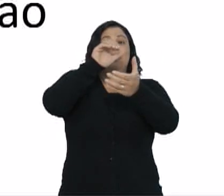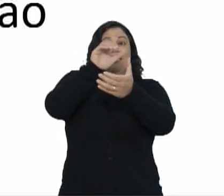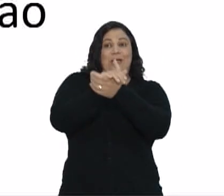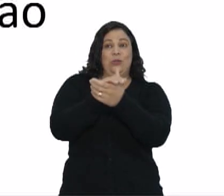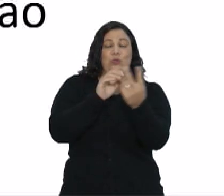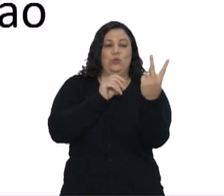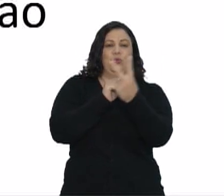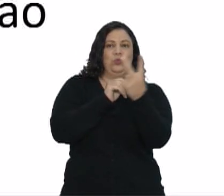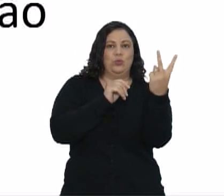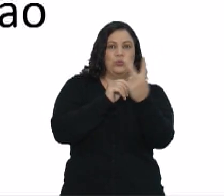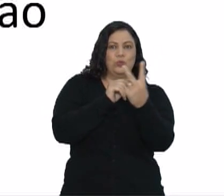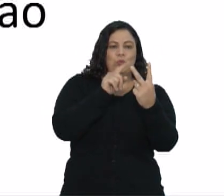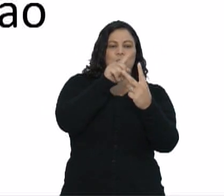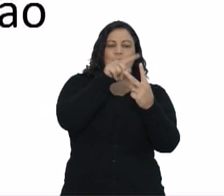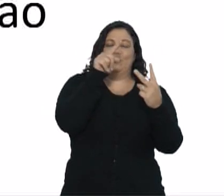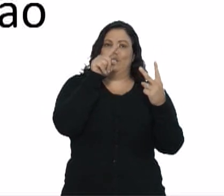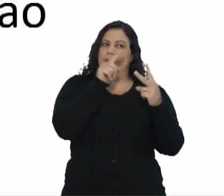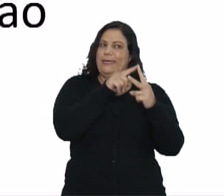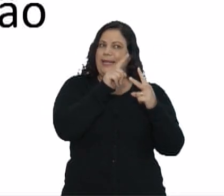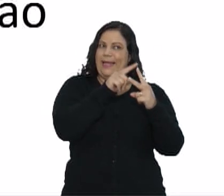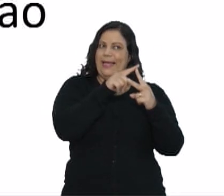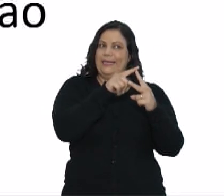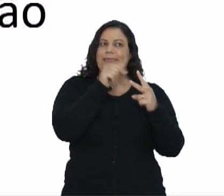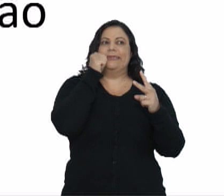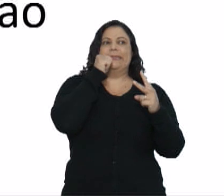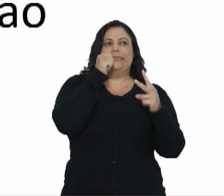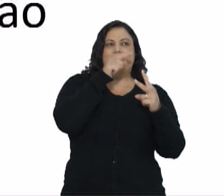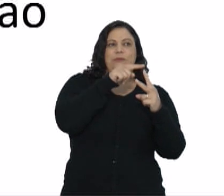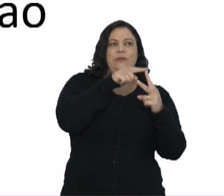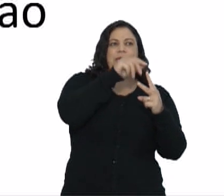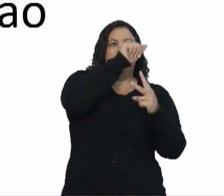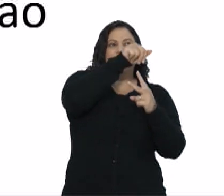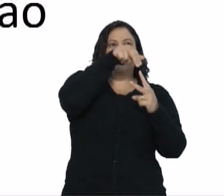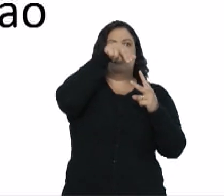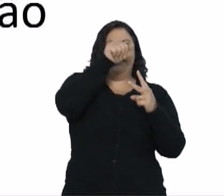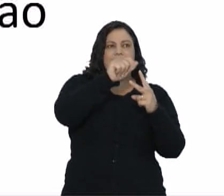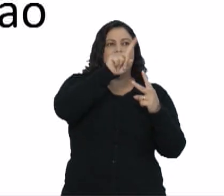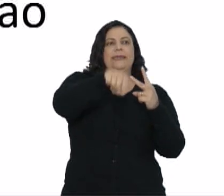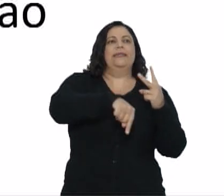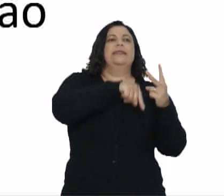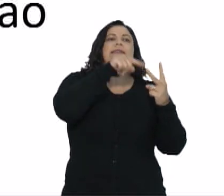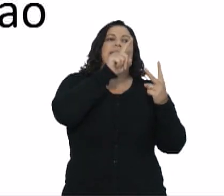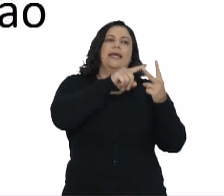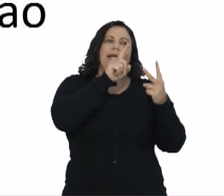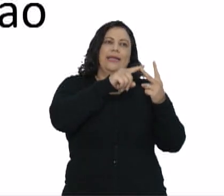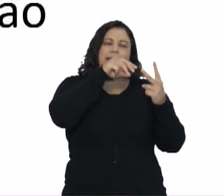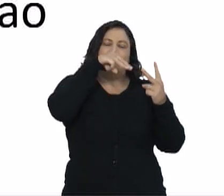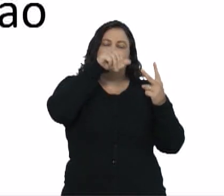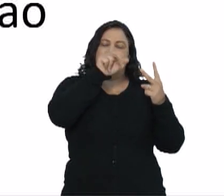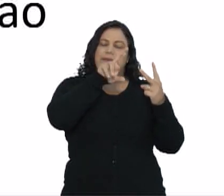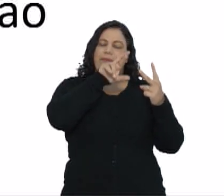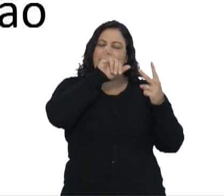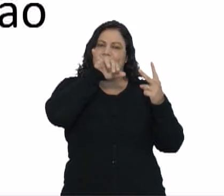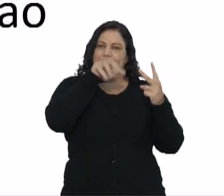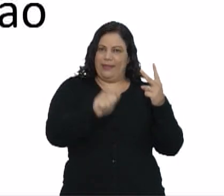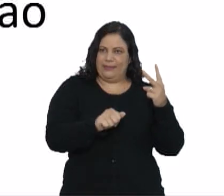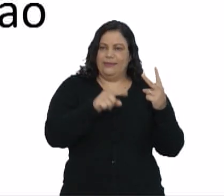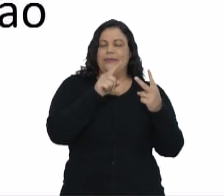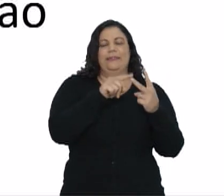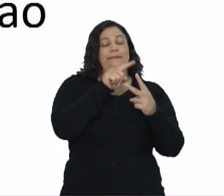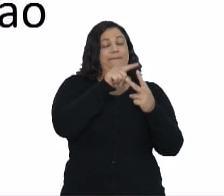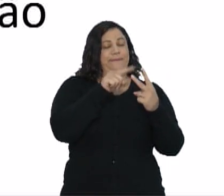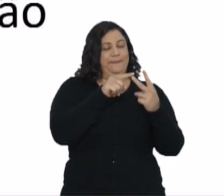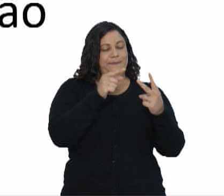Com a Maria Bárbara Bach e Ana Maria Madalena Wilkin. Ambas foram reconhecidas em 1829, as suas obras